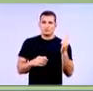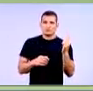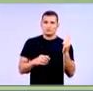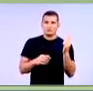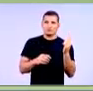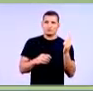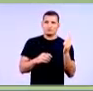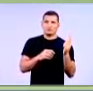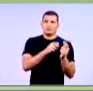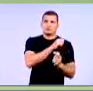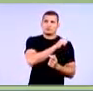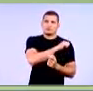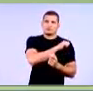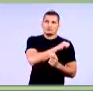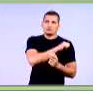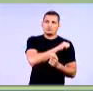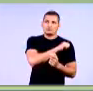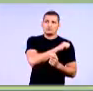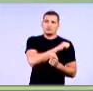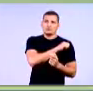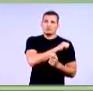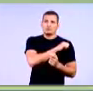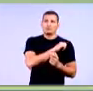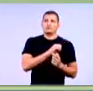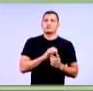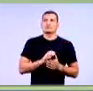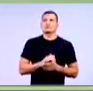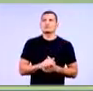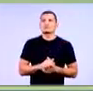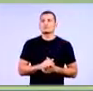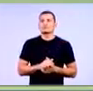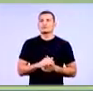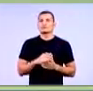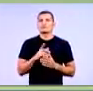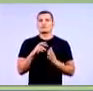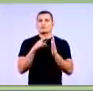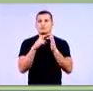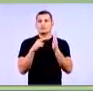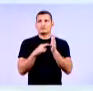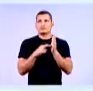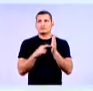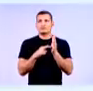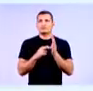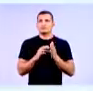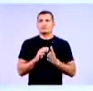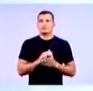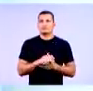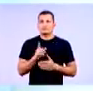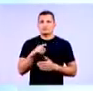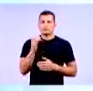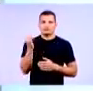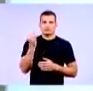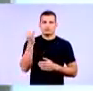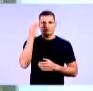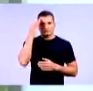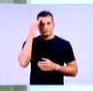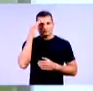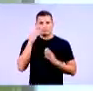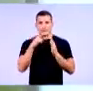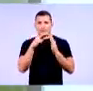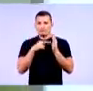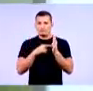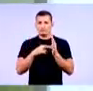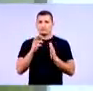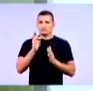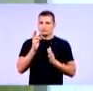alunos. Então, essa é a regra que foi estabelecida para se desenvolver o diagrama de classe. Pessoal, é importante entender que essas regras, quem vai